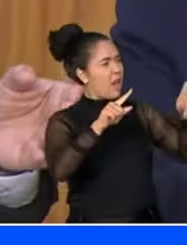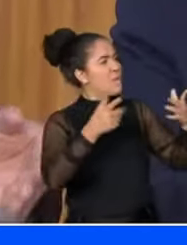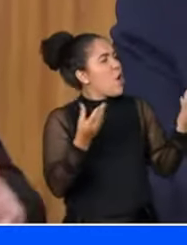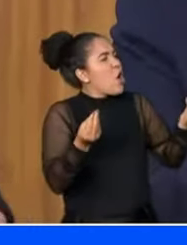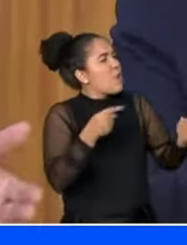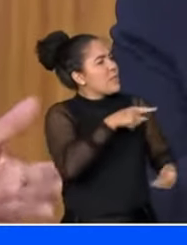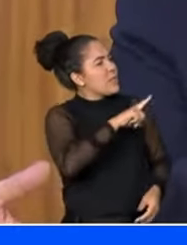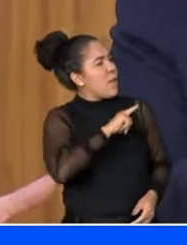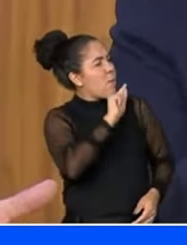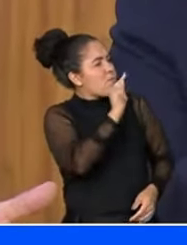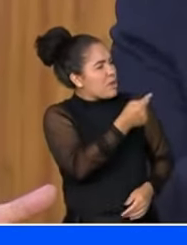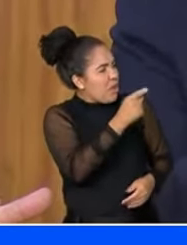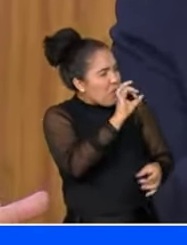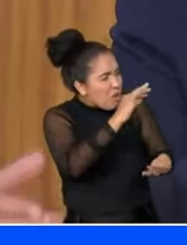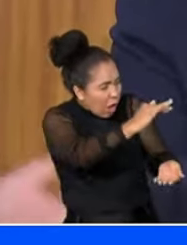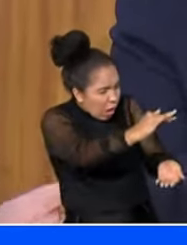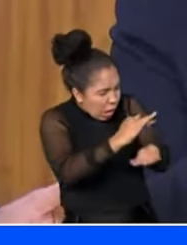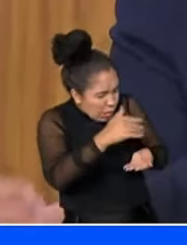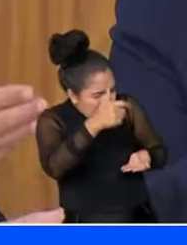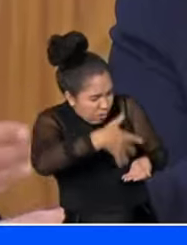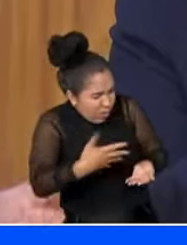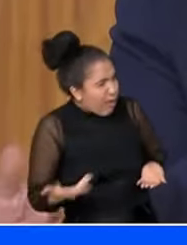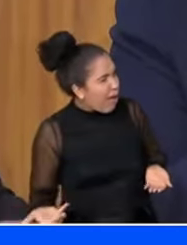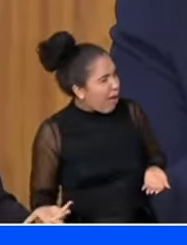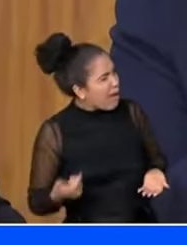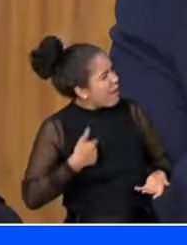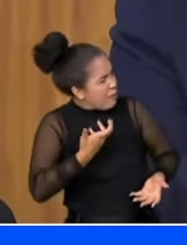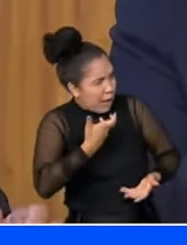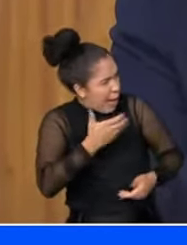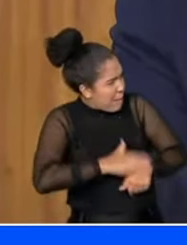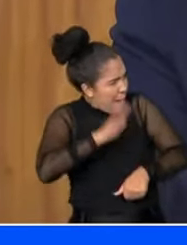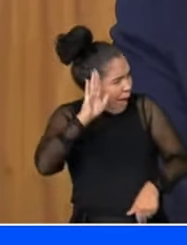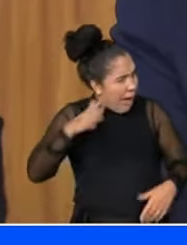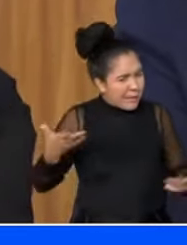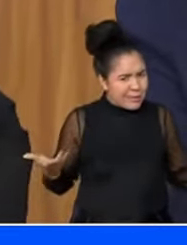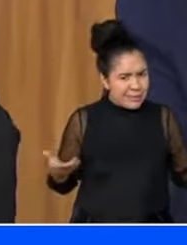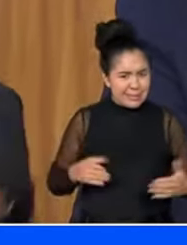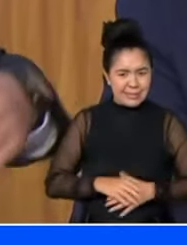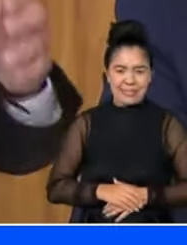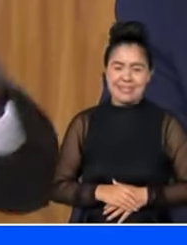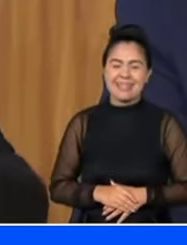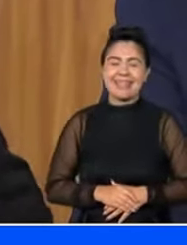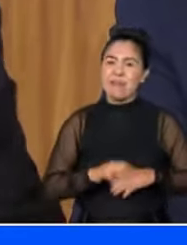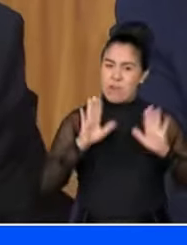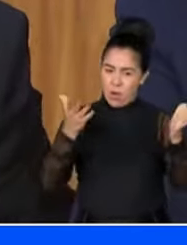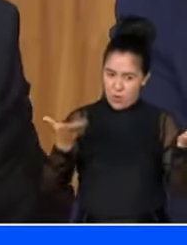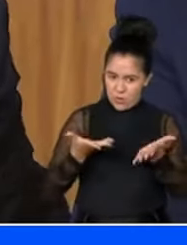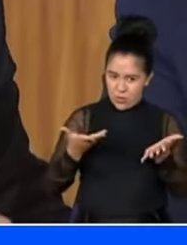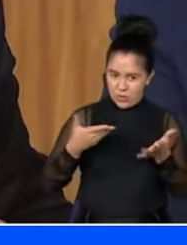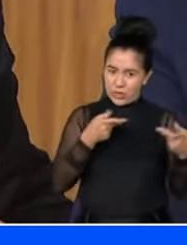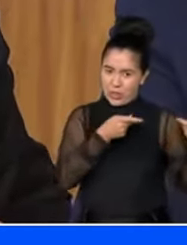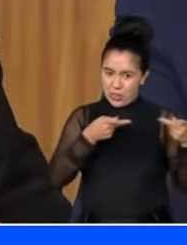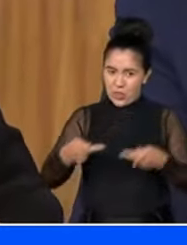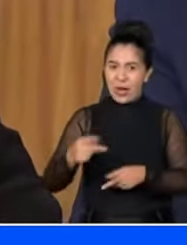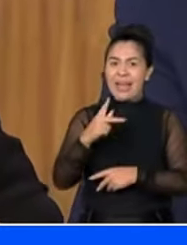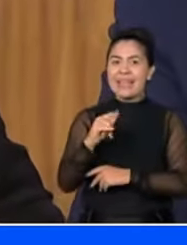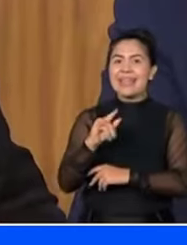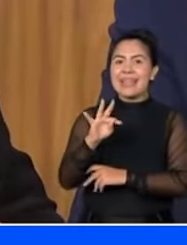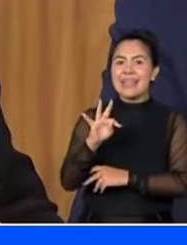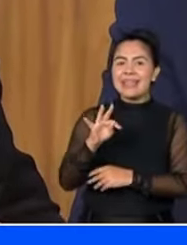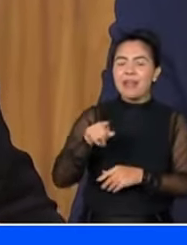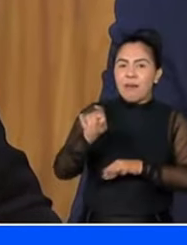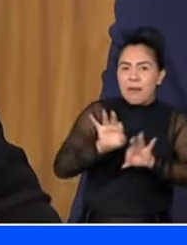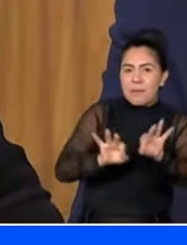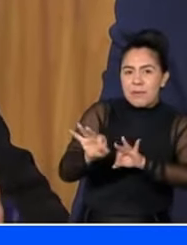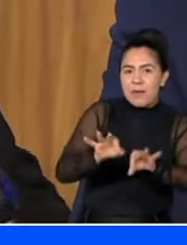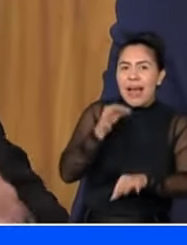e vem trazer um pouco de café para mim? Eu quero mais, o presidente falando comigo. Mas hoje eu trouxe, está aqui o kit, para fazer um cafezinho para ele, do meu